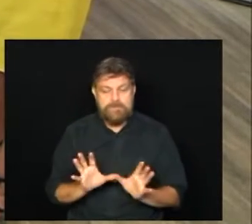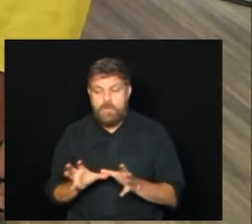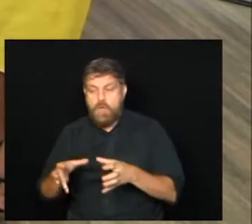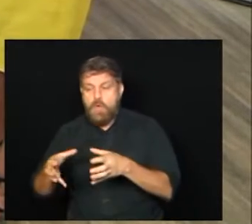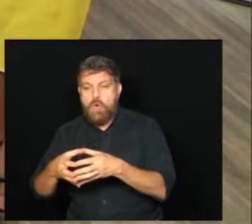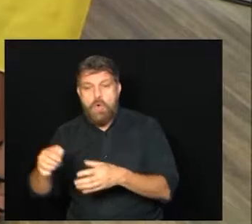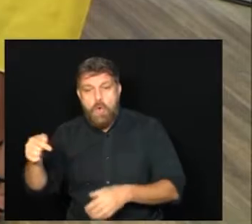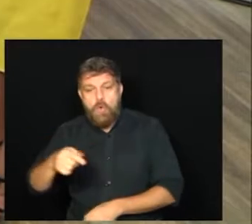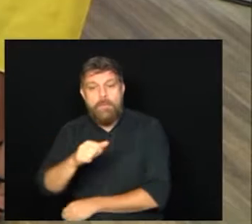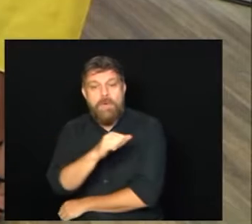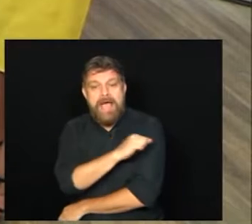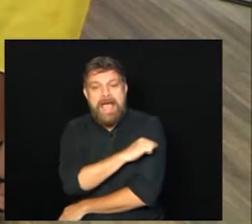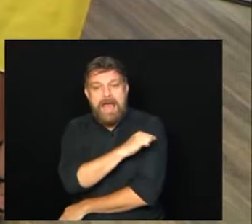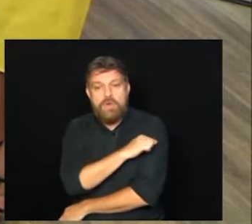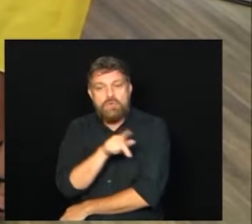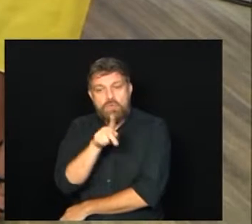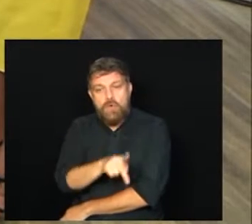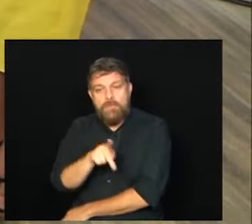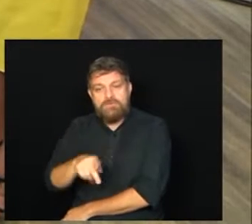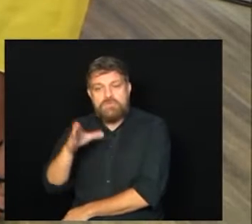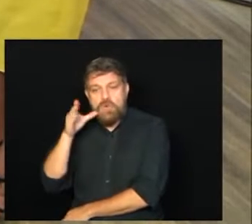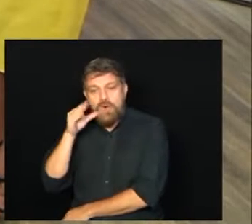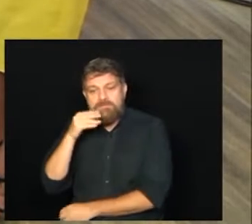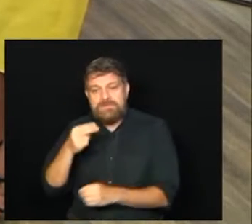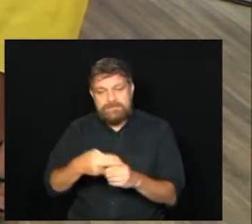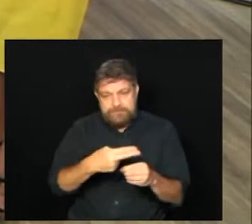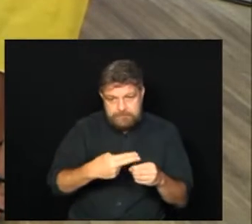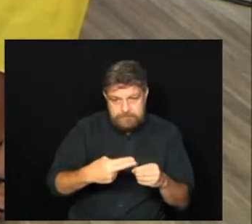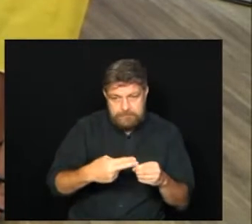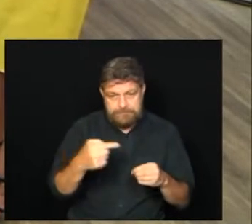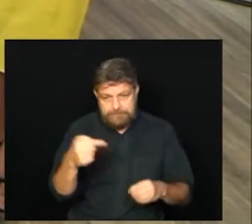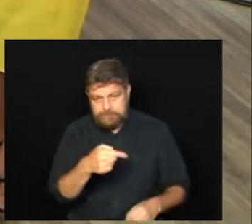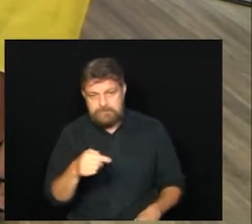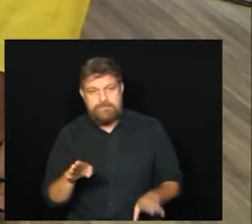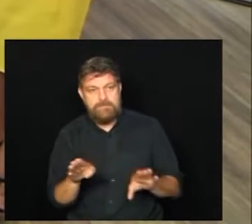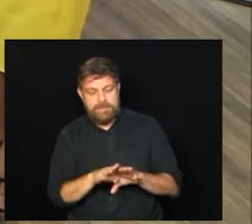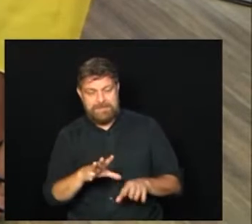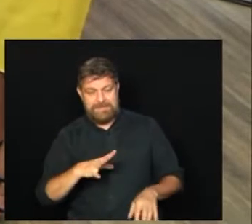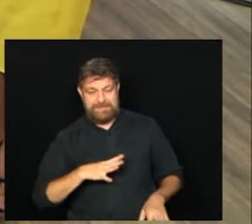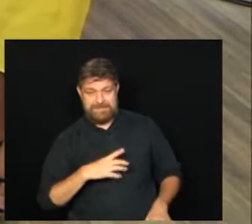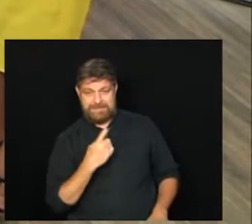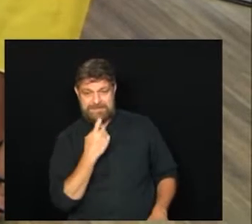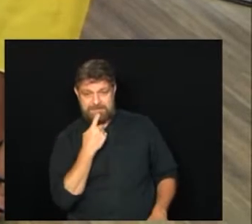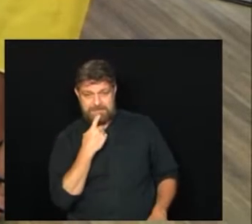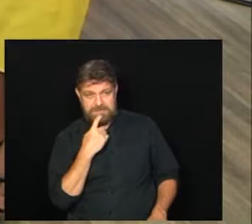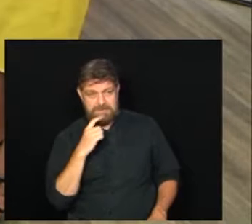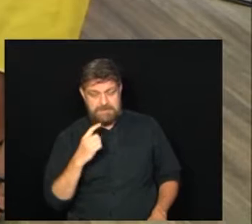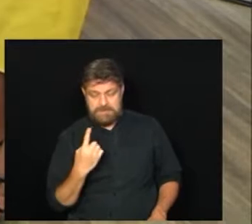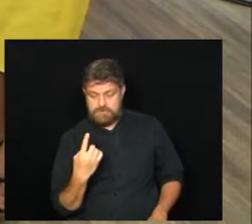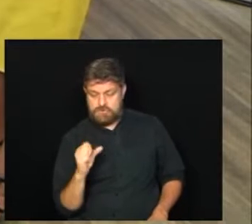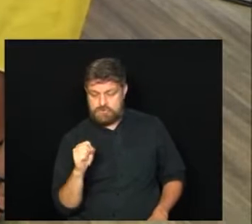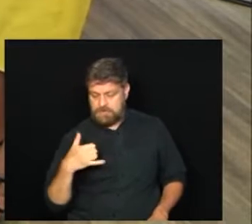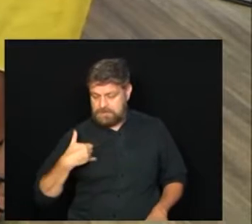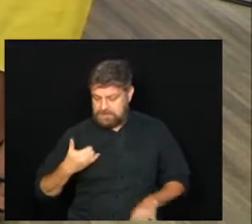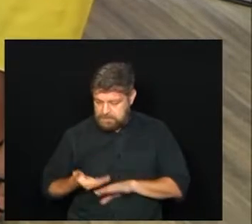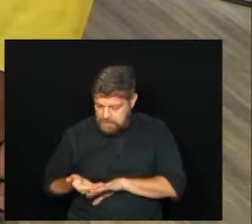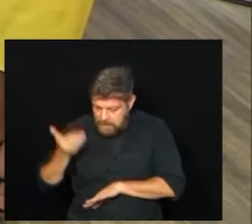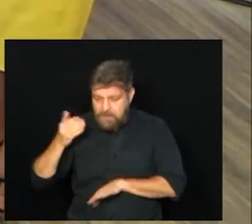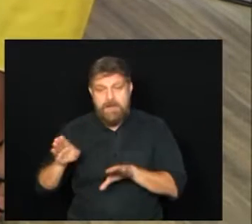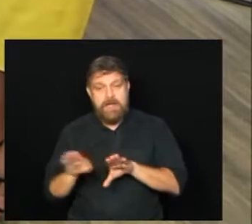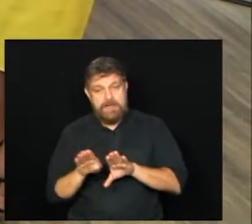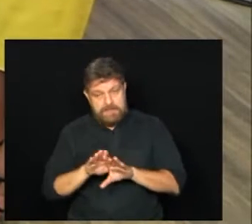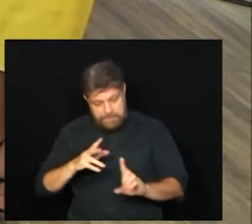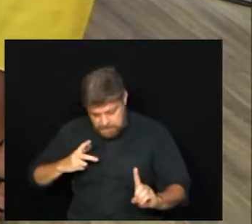grupo de alunos, docentes e funcionários da Unicamp, campus aqui de Campinas, a partir de 18 anos, também